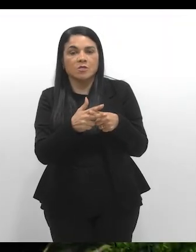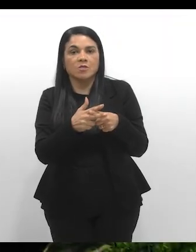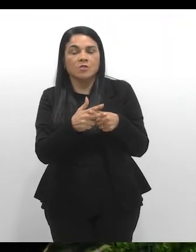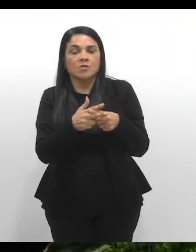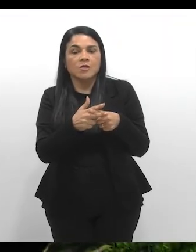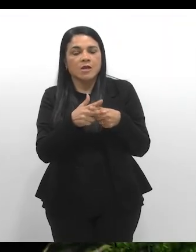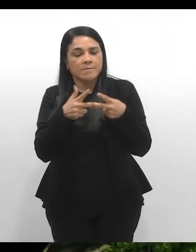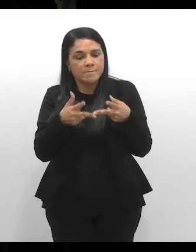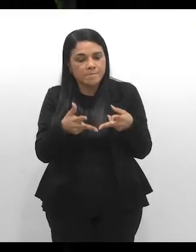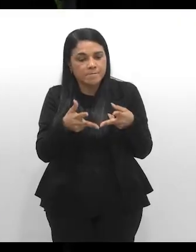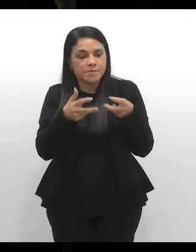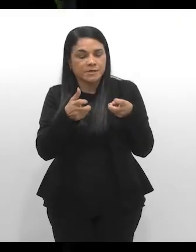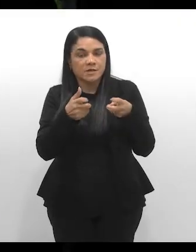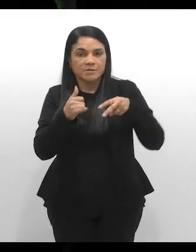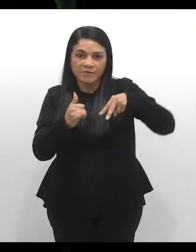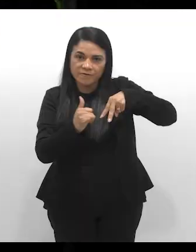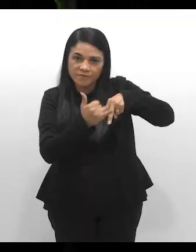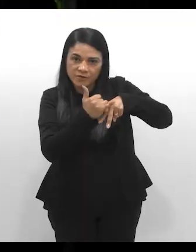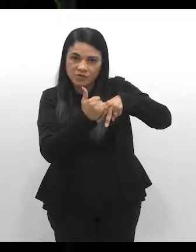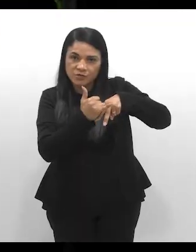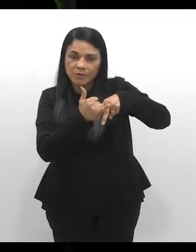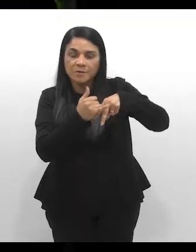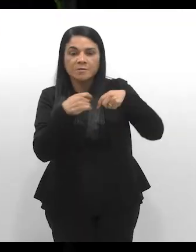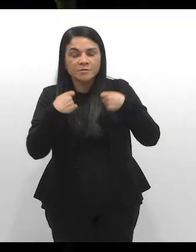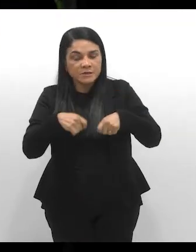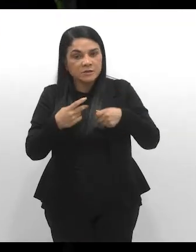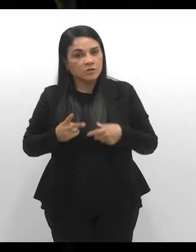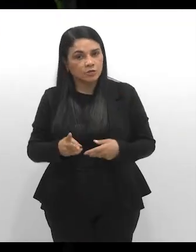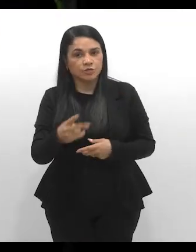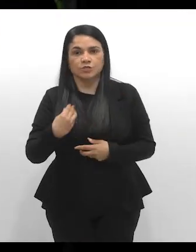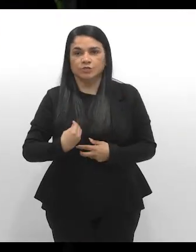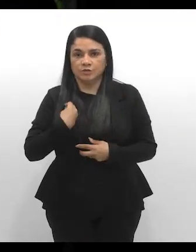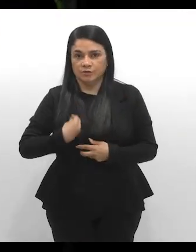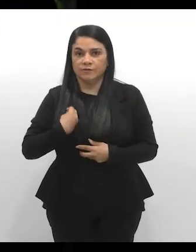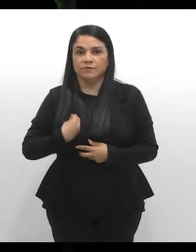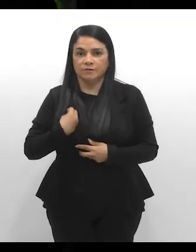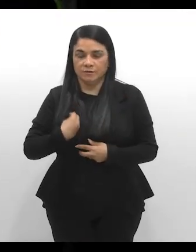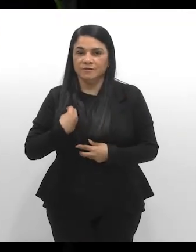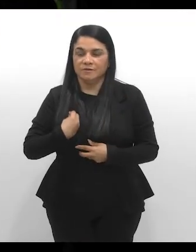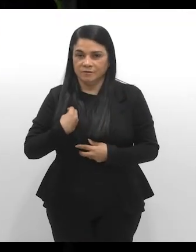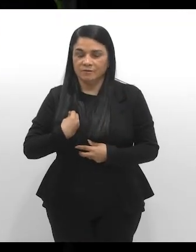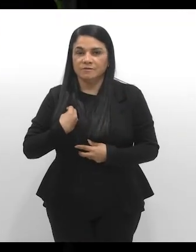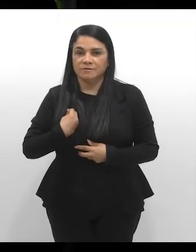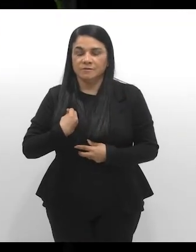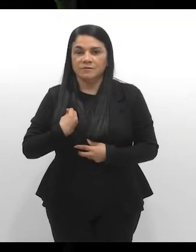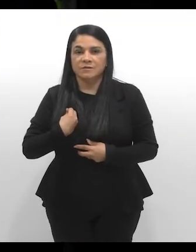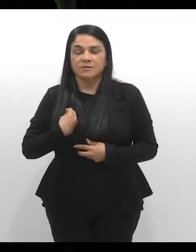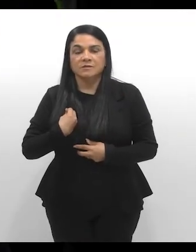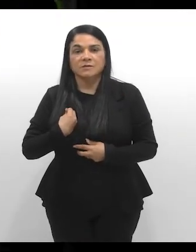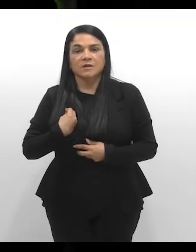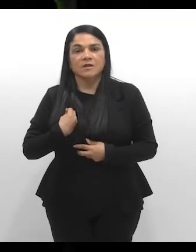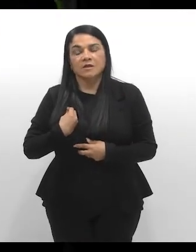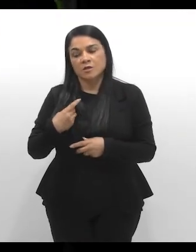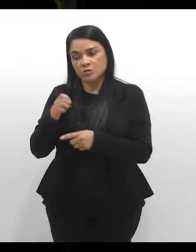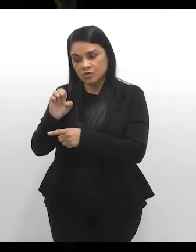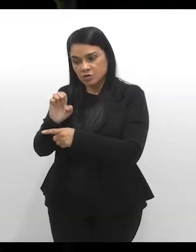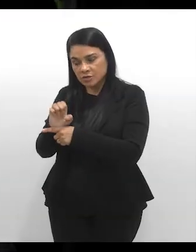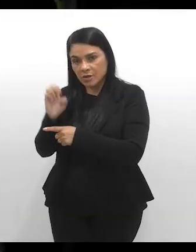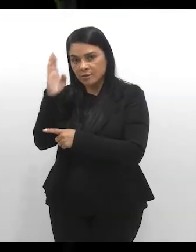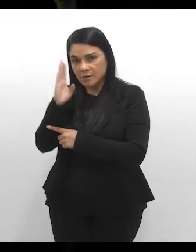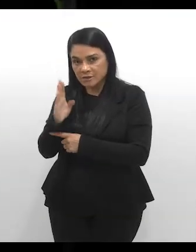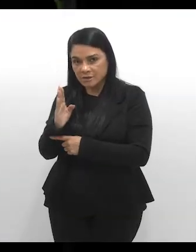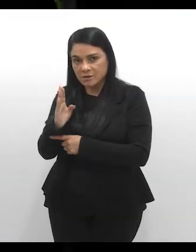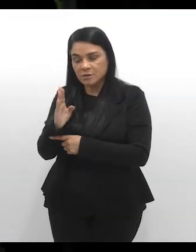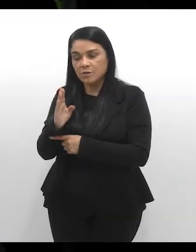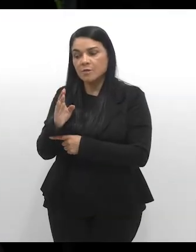Ela percebe que as vítimas precisam seguir as suas vidas, ela precisa dar um outro sinal em relação a isso e fala para o Estado